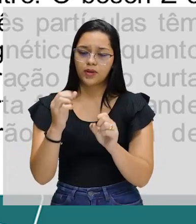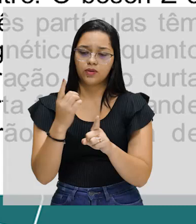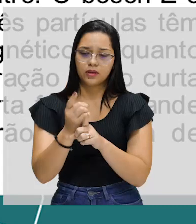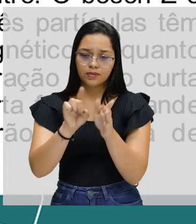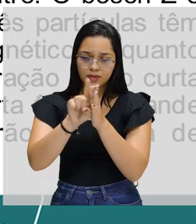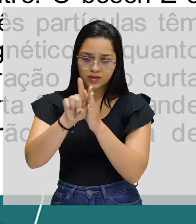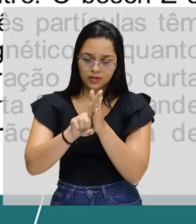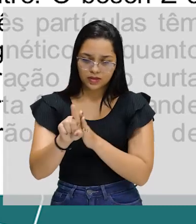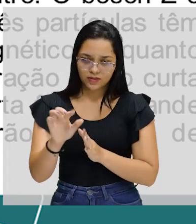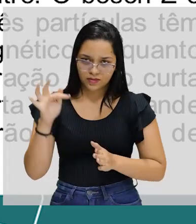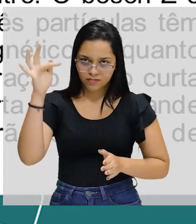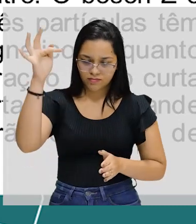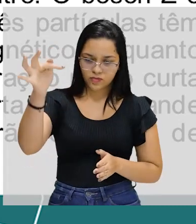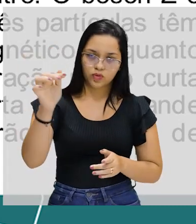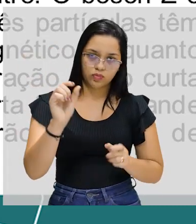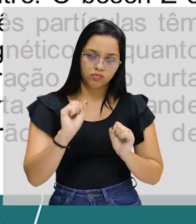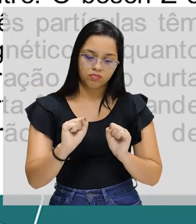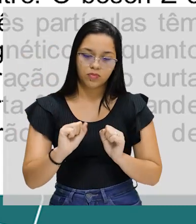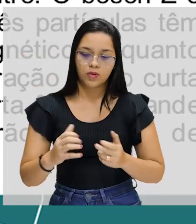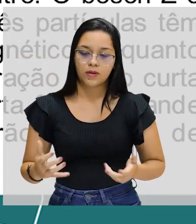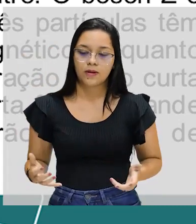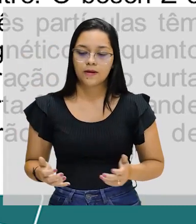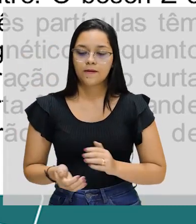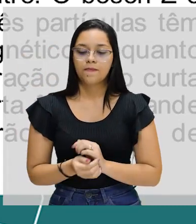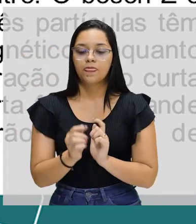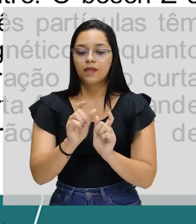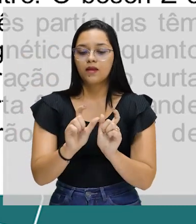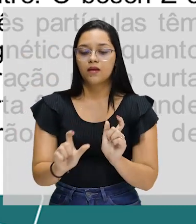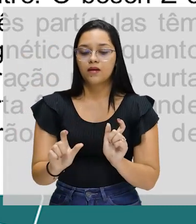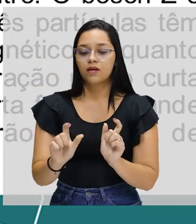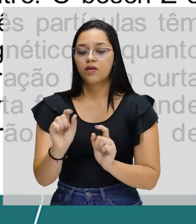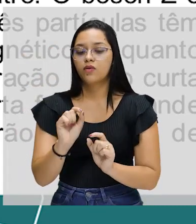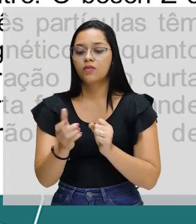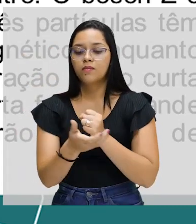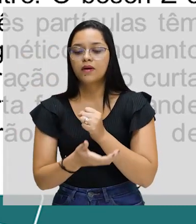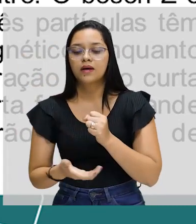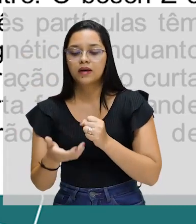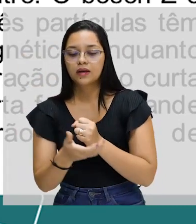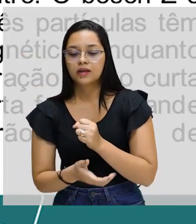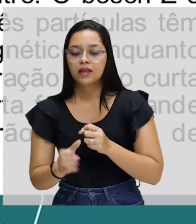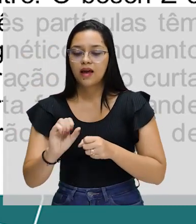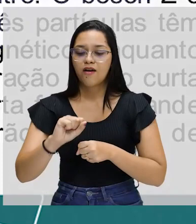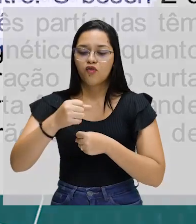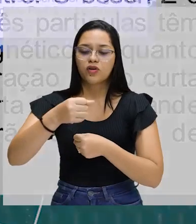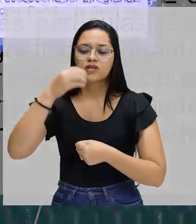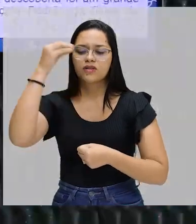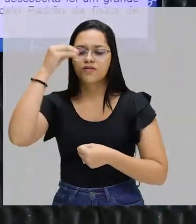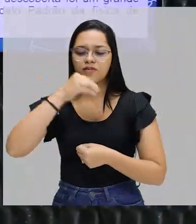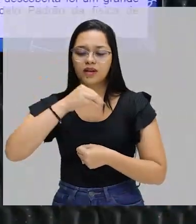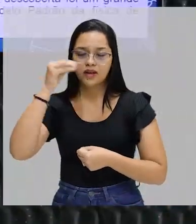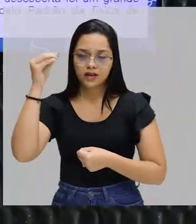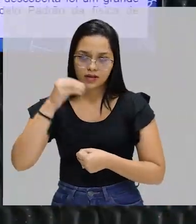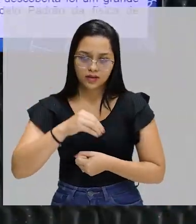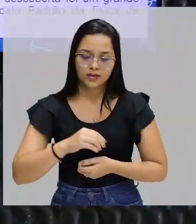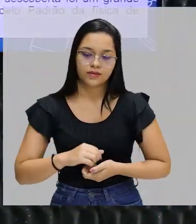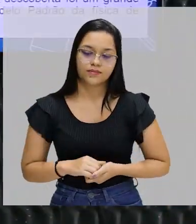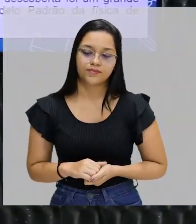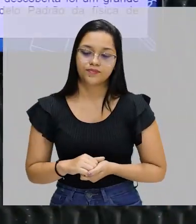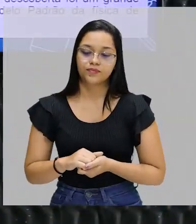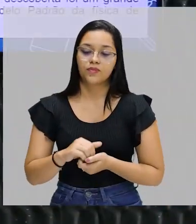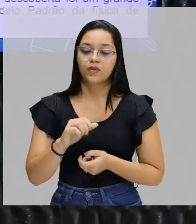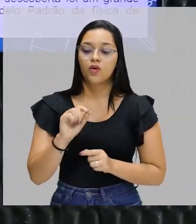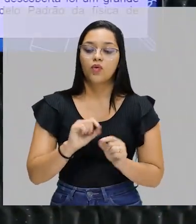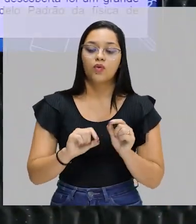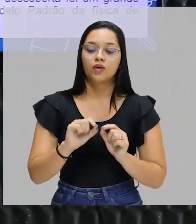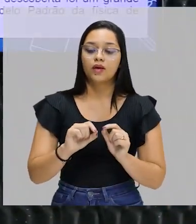vocês irão fazer futuramente. Então, são partículas elementares que mediam a força fraca, certo? Seus